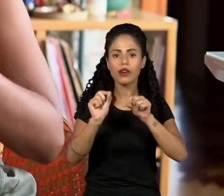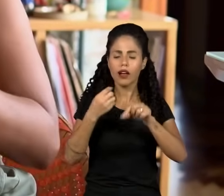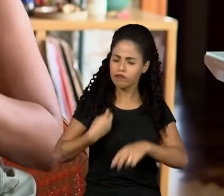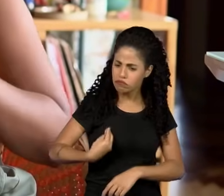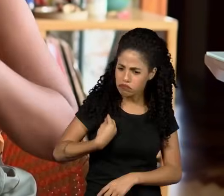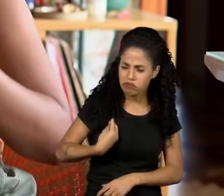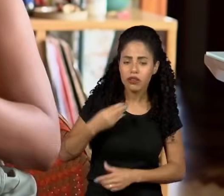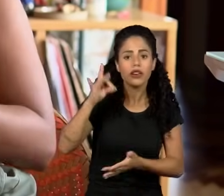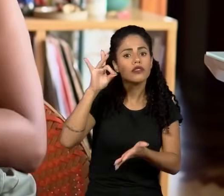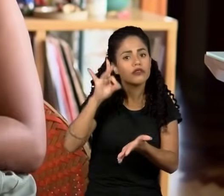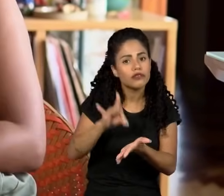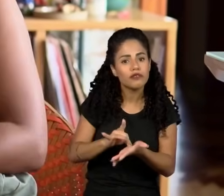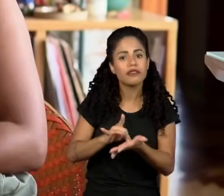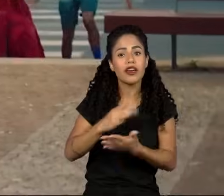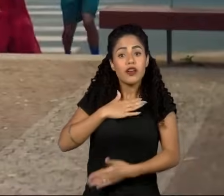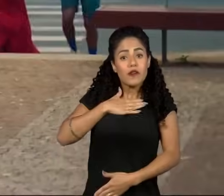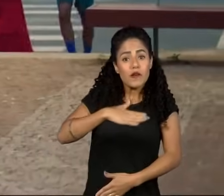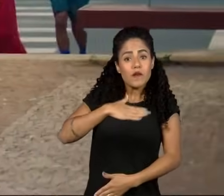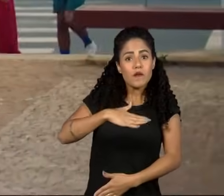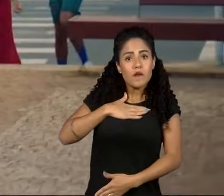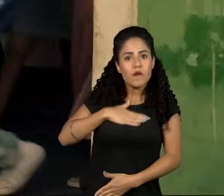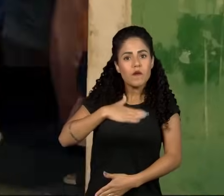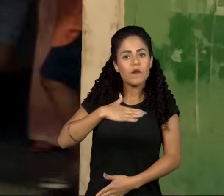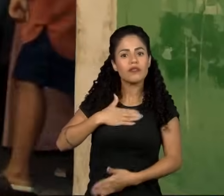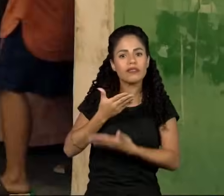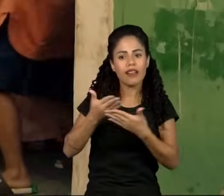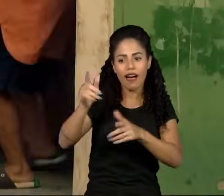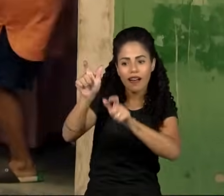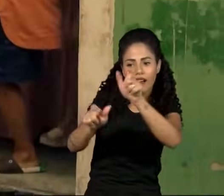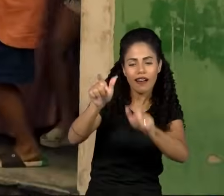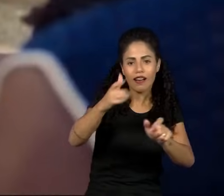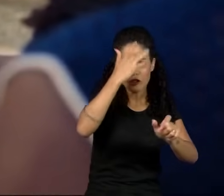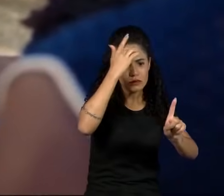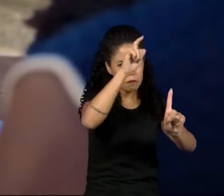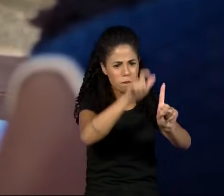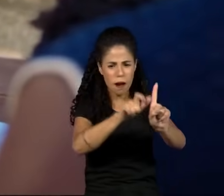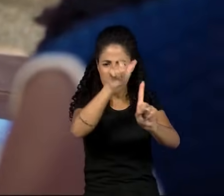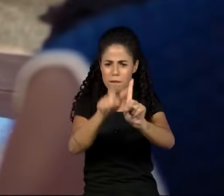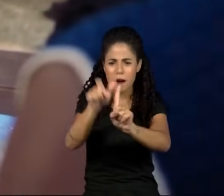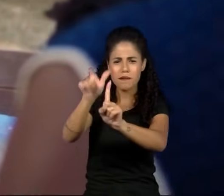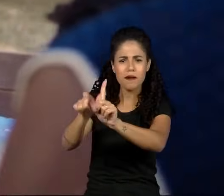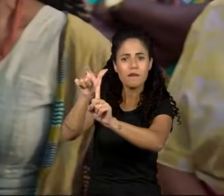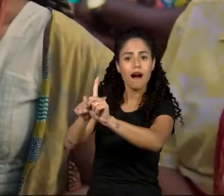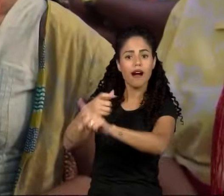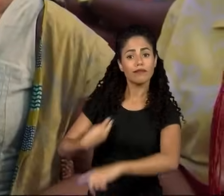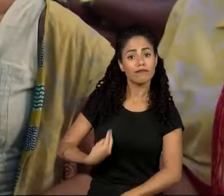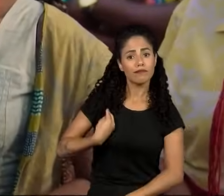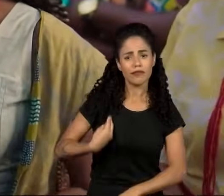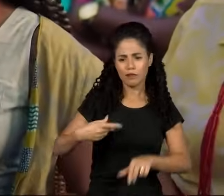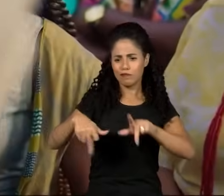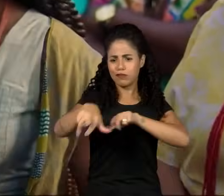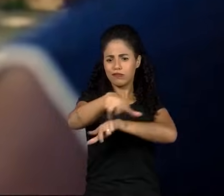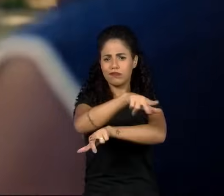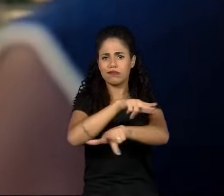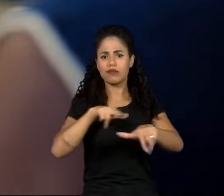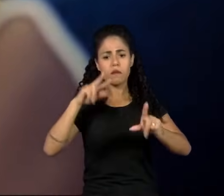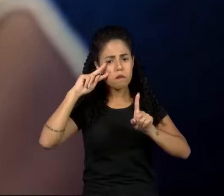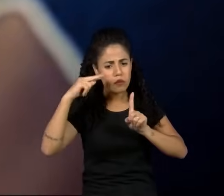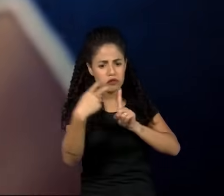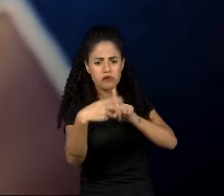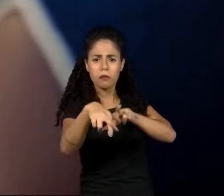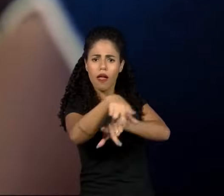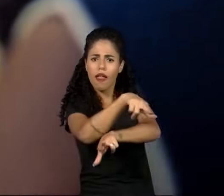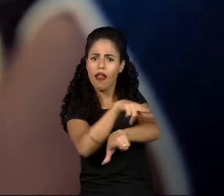conviver, viver e se apaixonar por essas personagens e pelo aquele universo de diversas perspectivas.